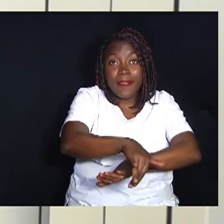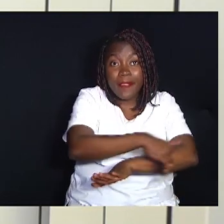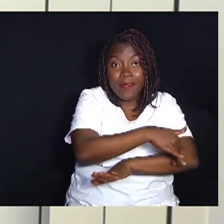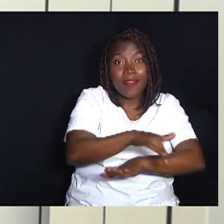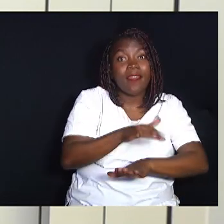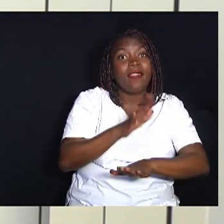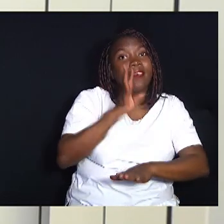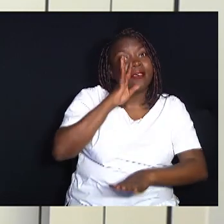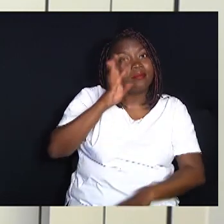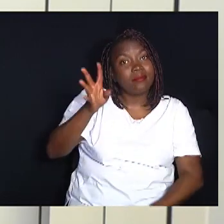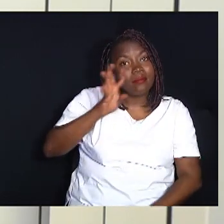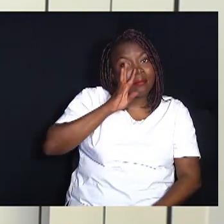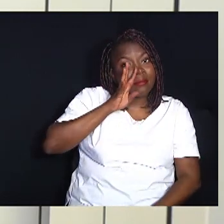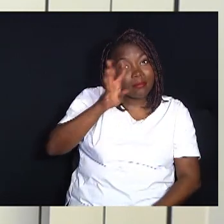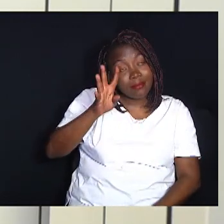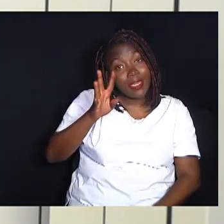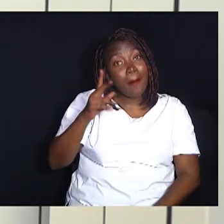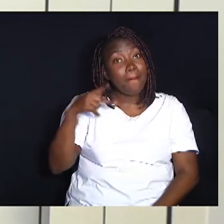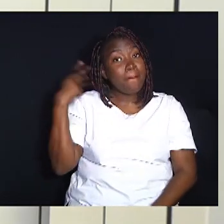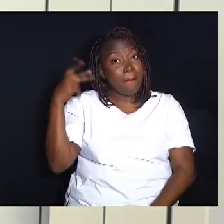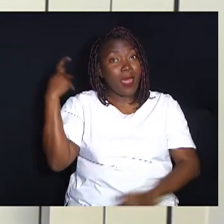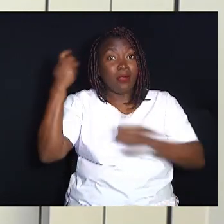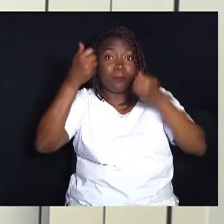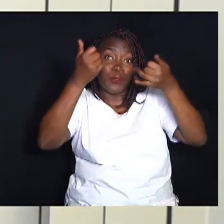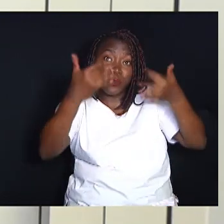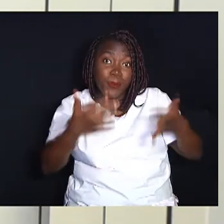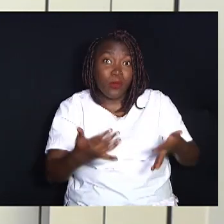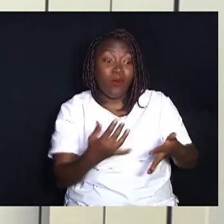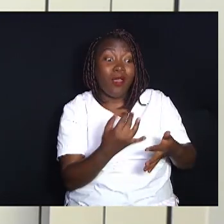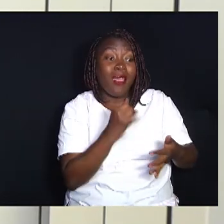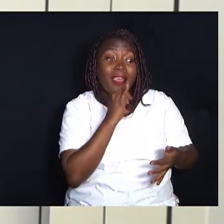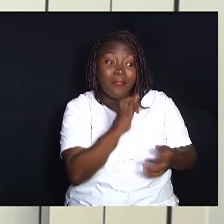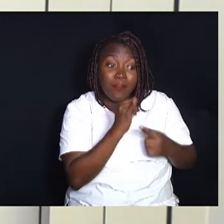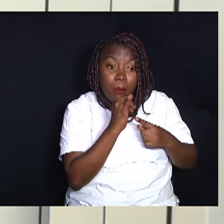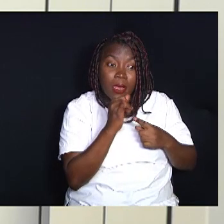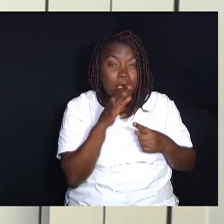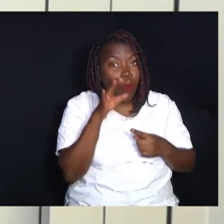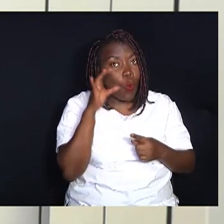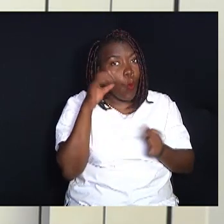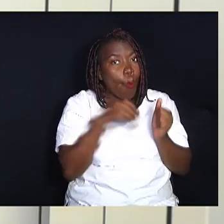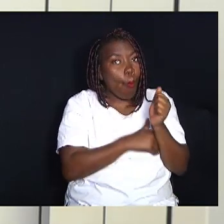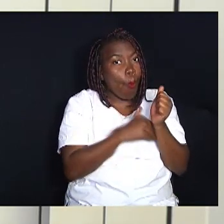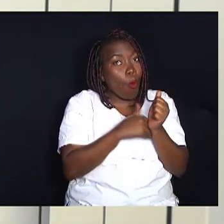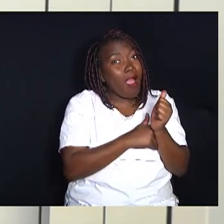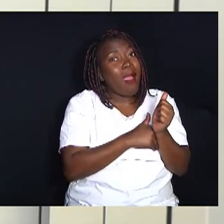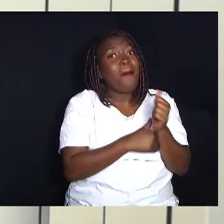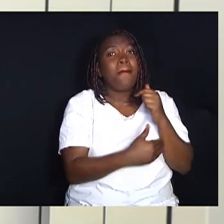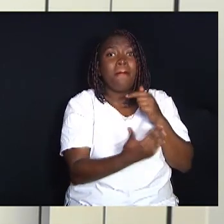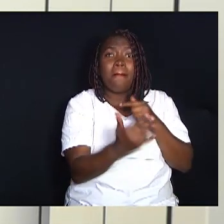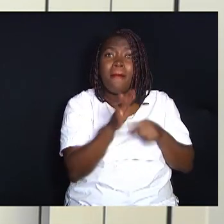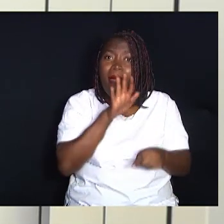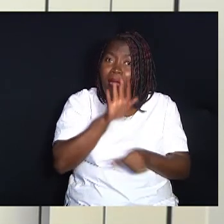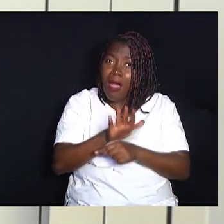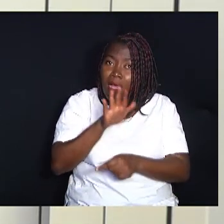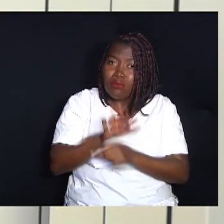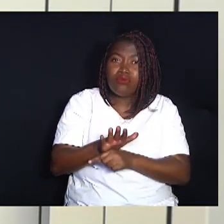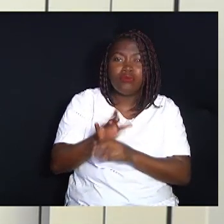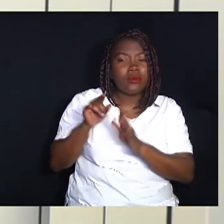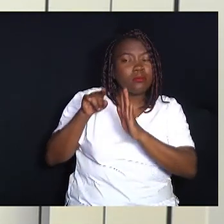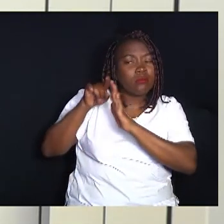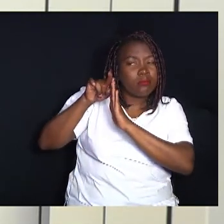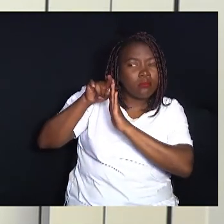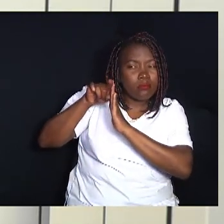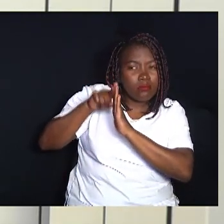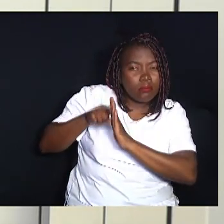denunciante. Segundo o parlamentar, essa informação será mantida em sigilo, mas vai possibilitar que a medição do barulho